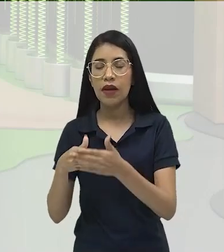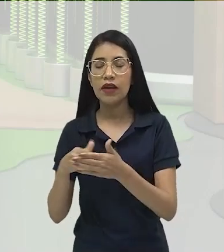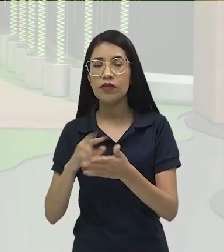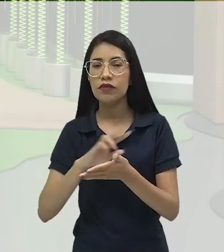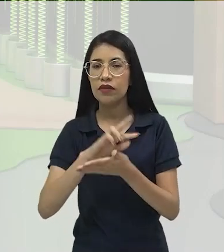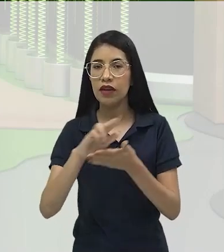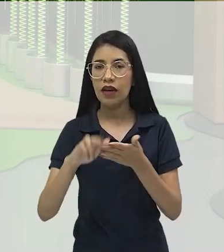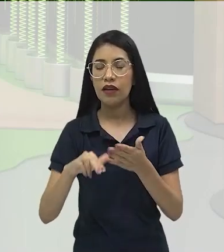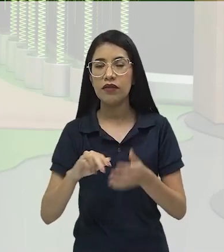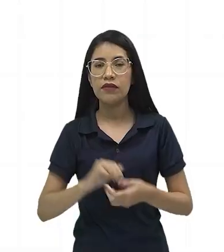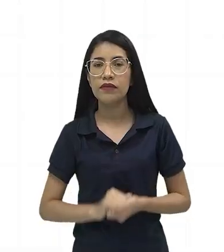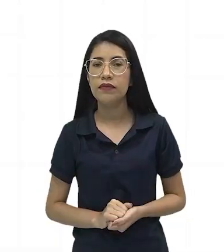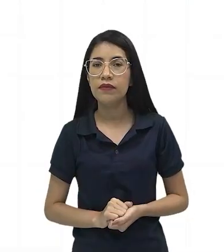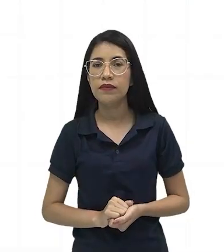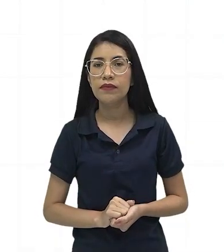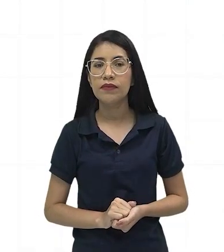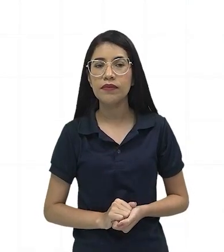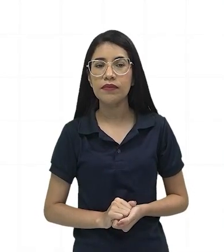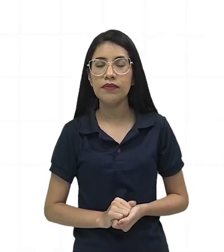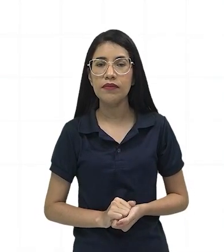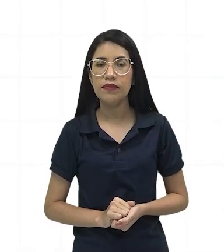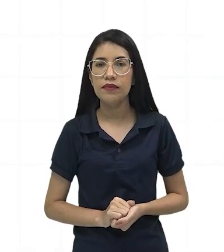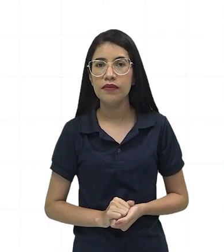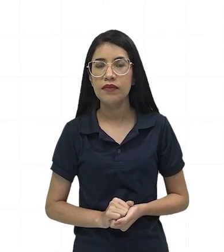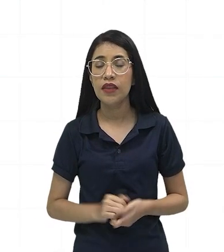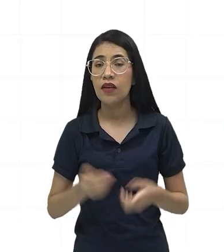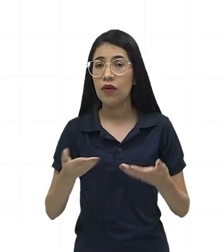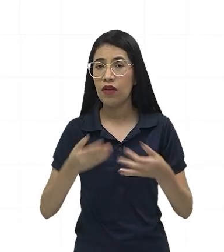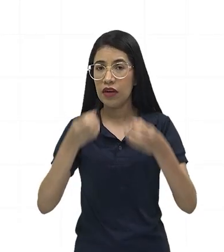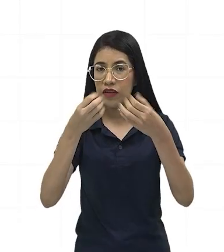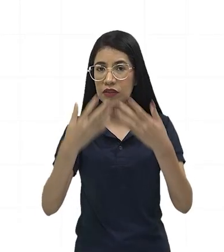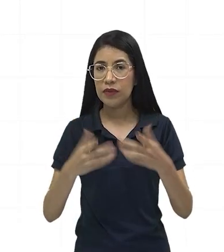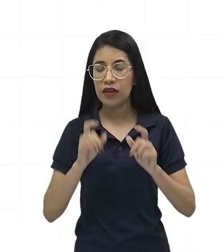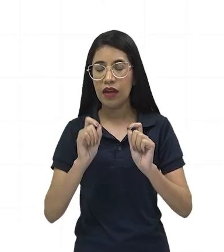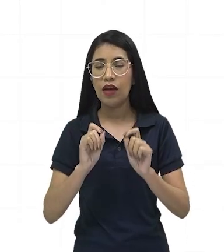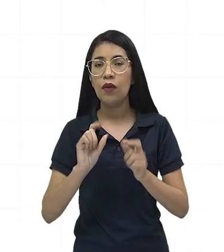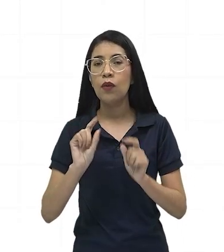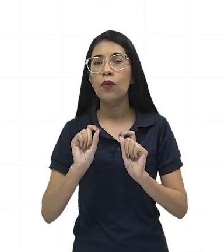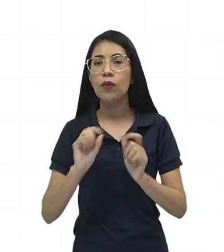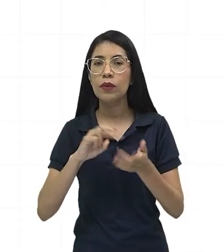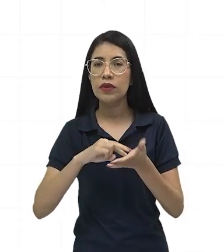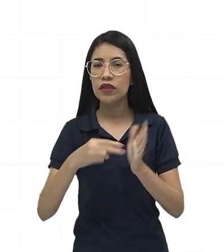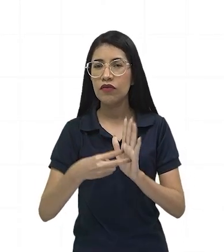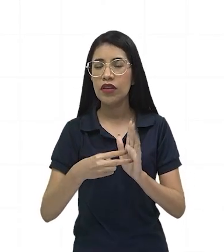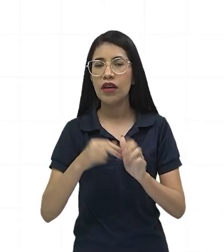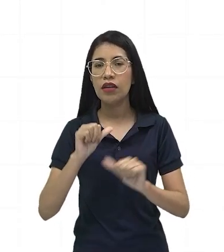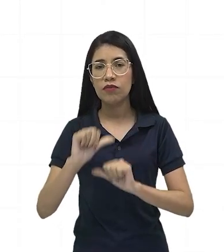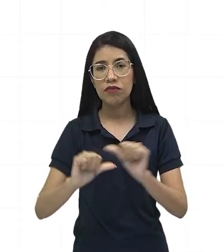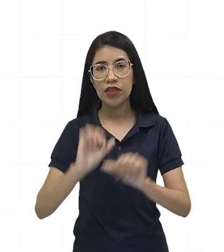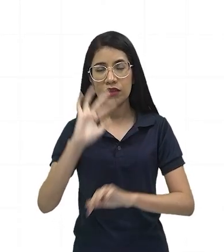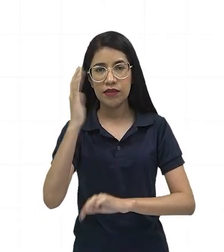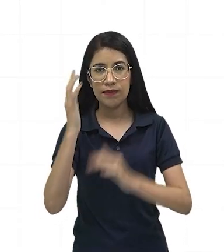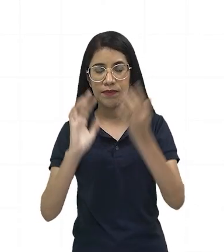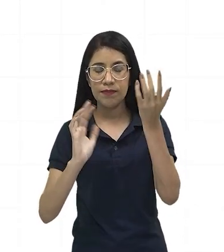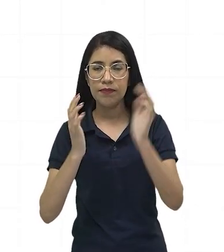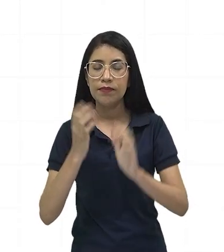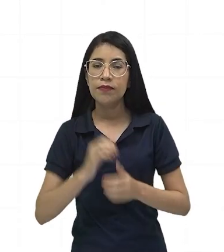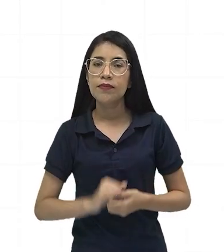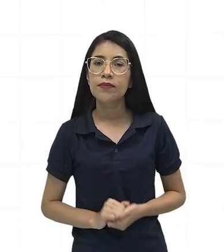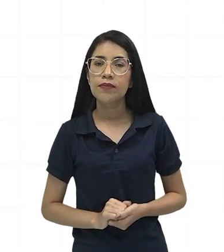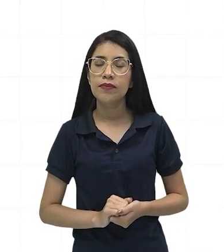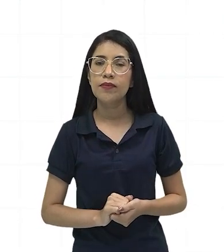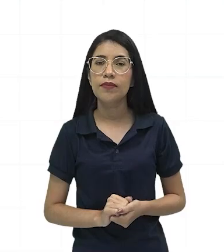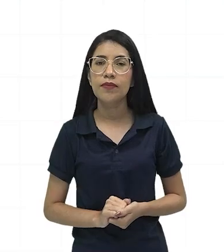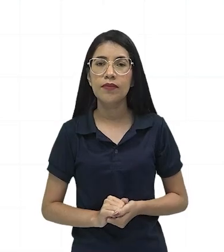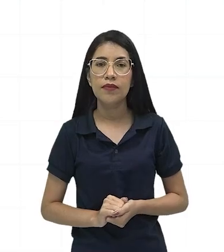vamos aí para a nossa primeira cartela falando sobre o que são essas mudanças climáticas, né? Então